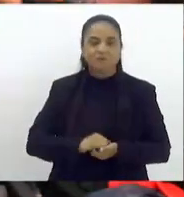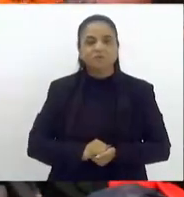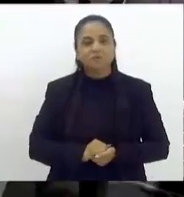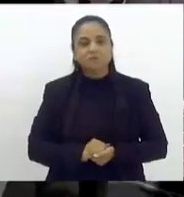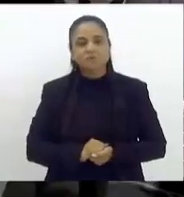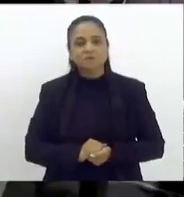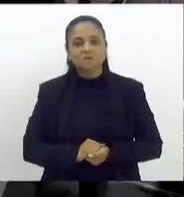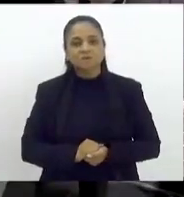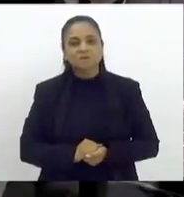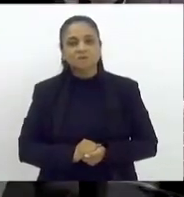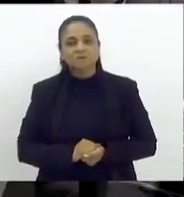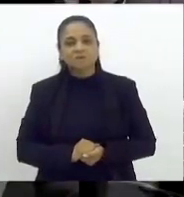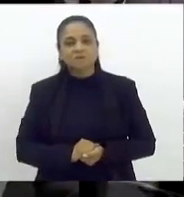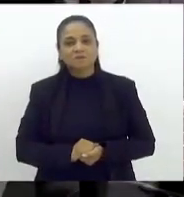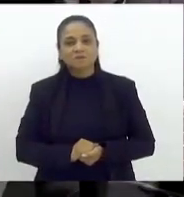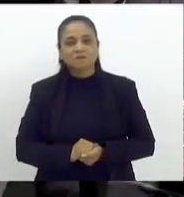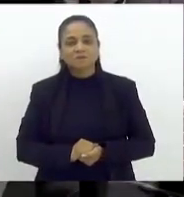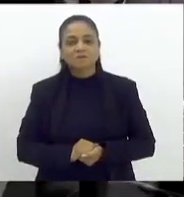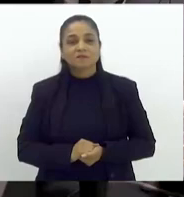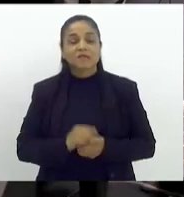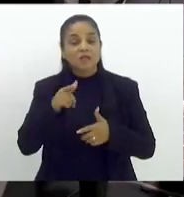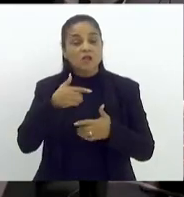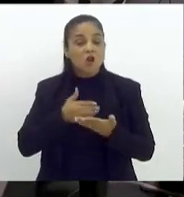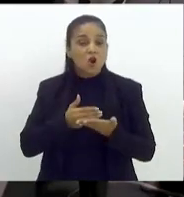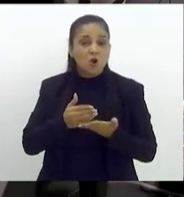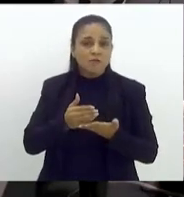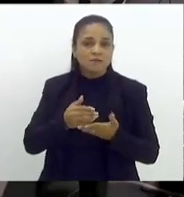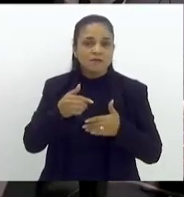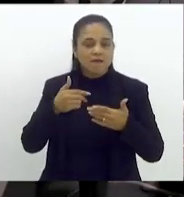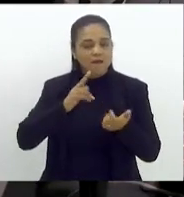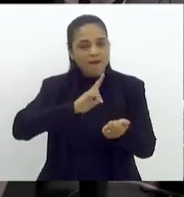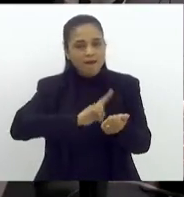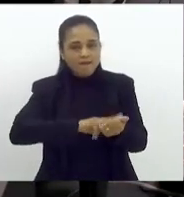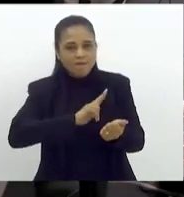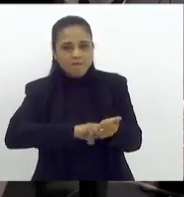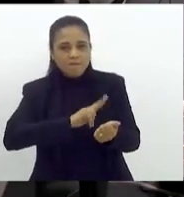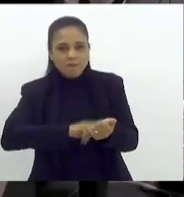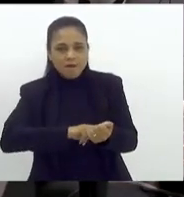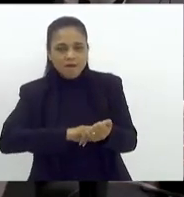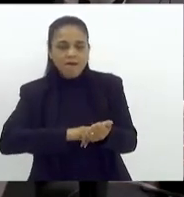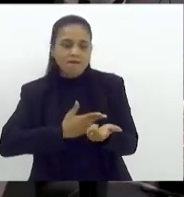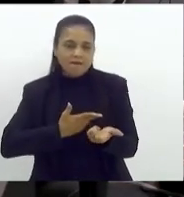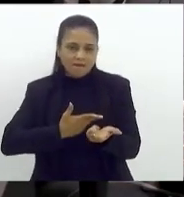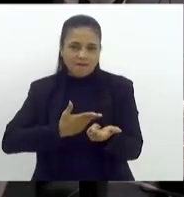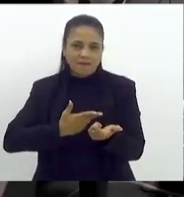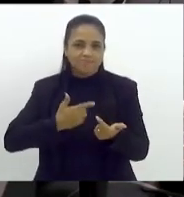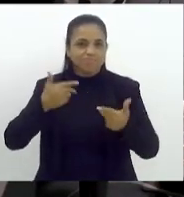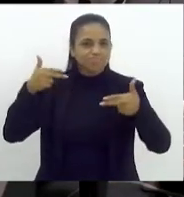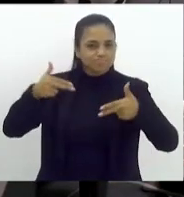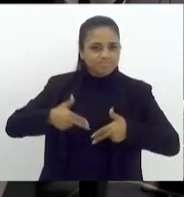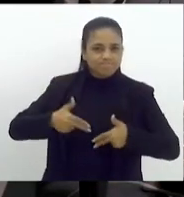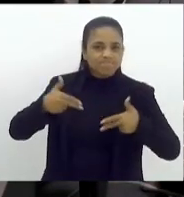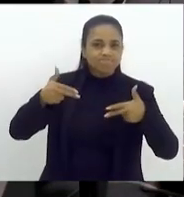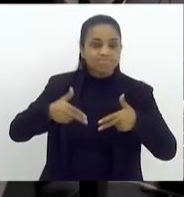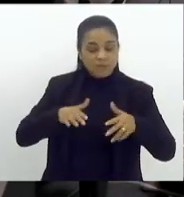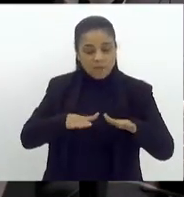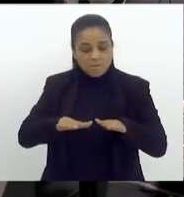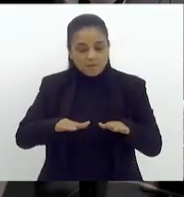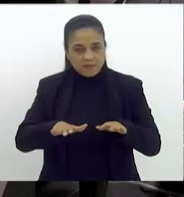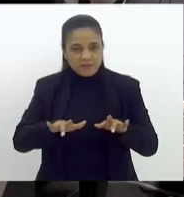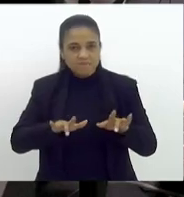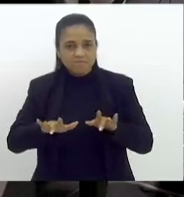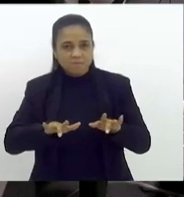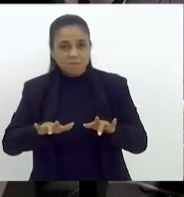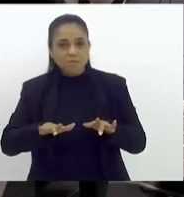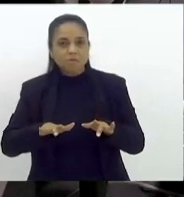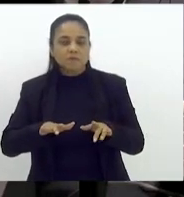é E lá eu comecei a rimar fazer freestyle Aprendi a ser Mc Mestre de